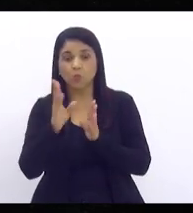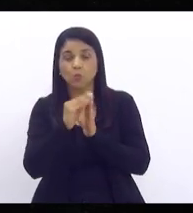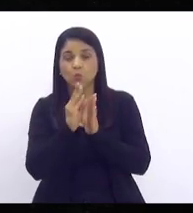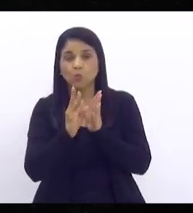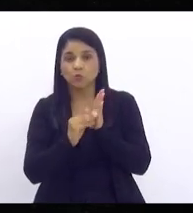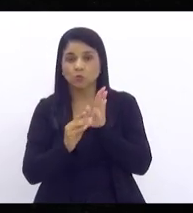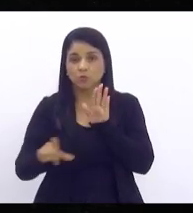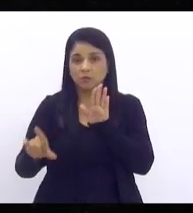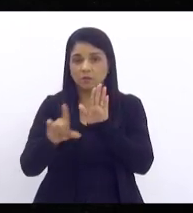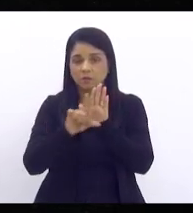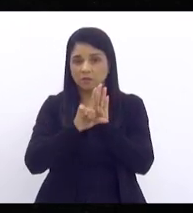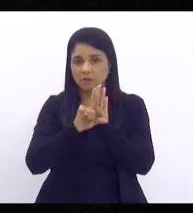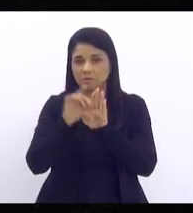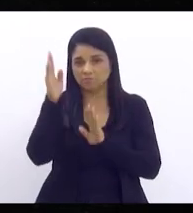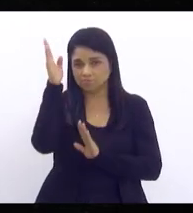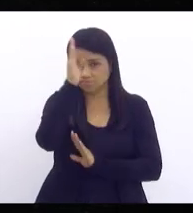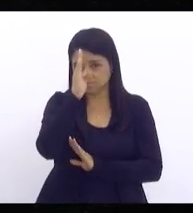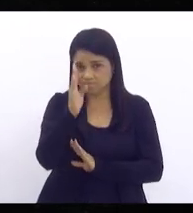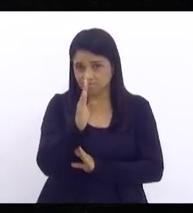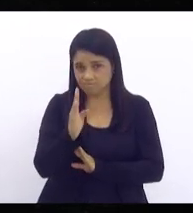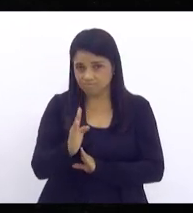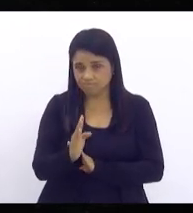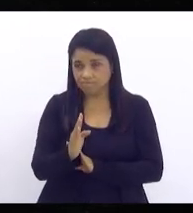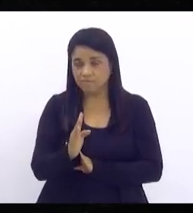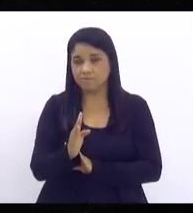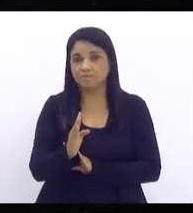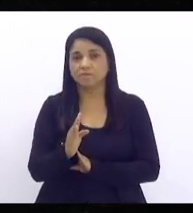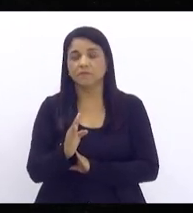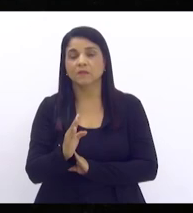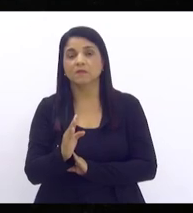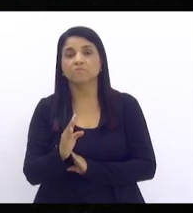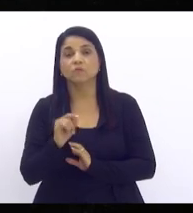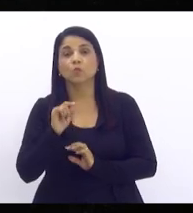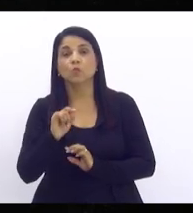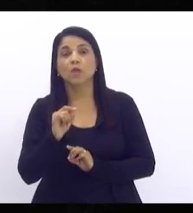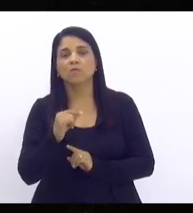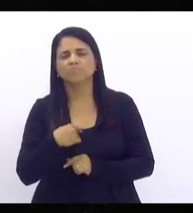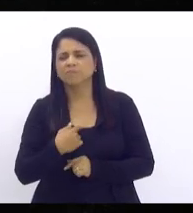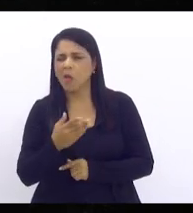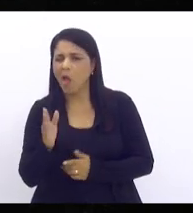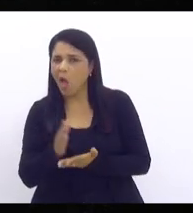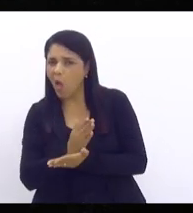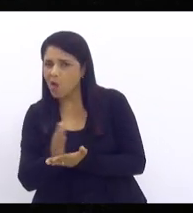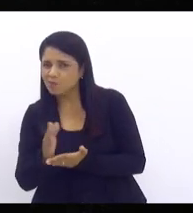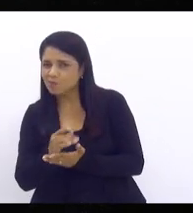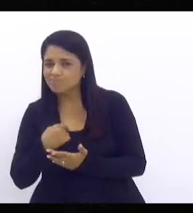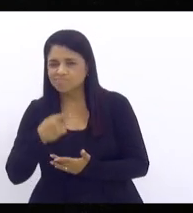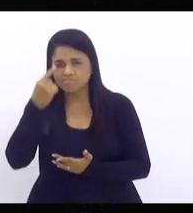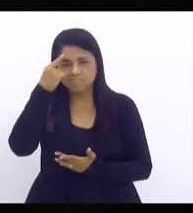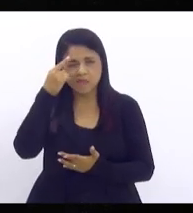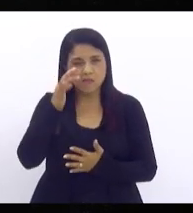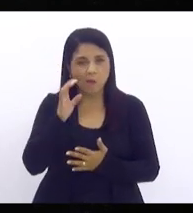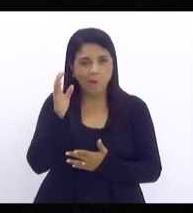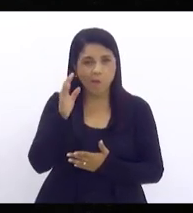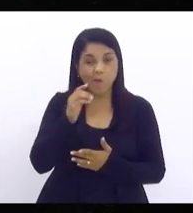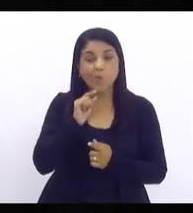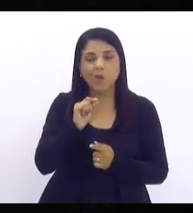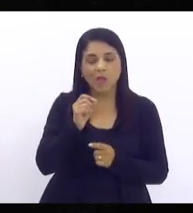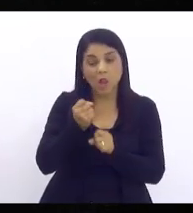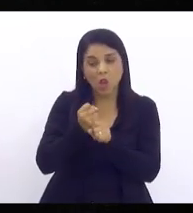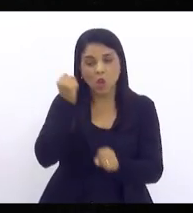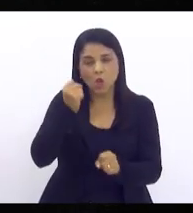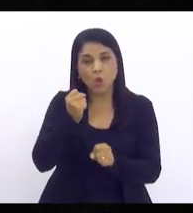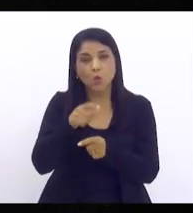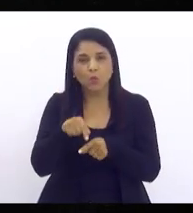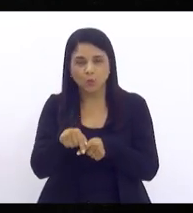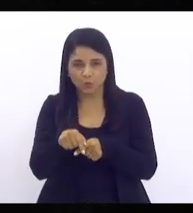Nacional, porque o que vale para alguns é o lucro, e o que vale para nós é a empregabilidade do